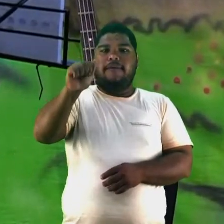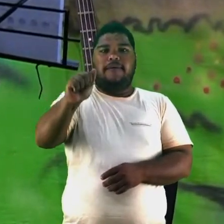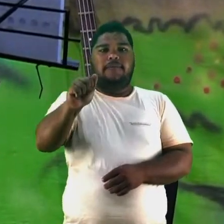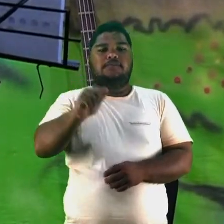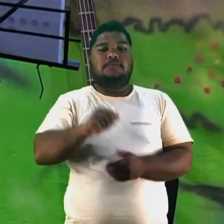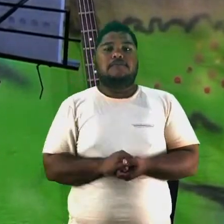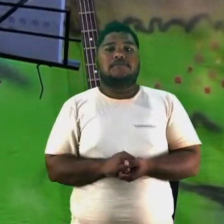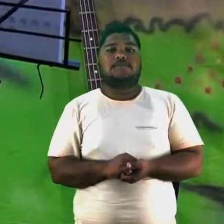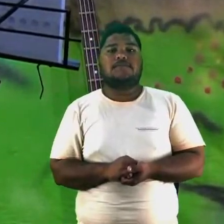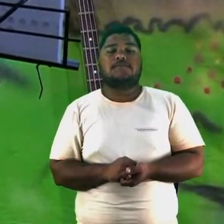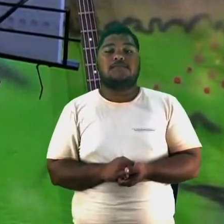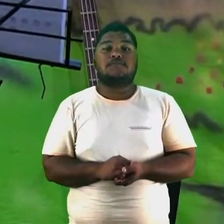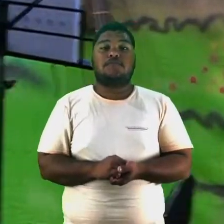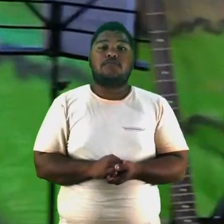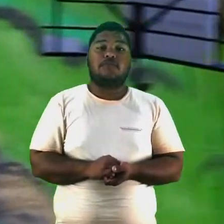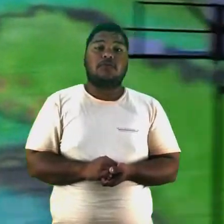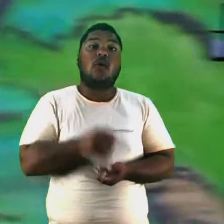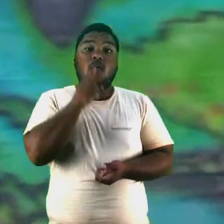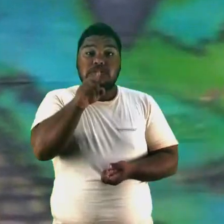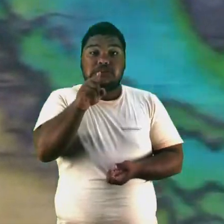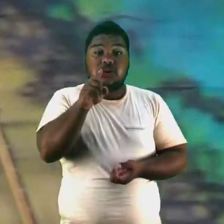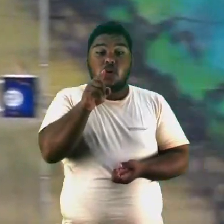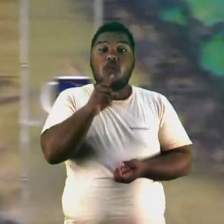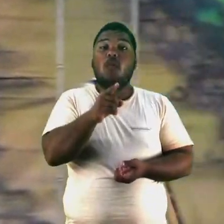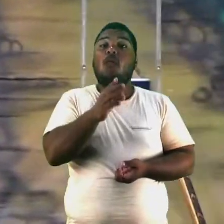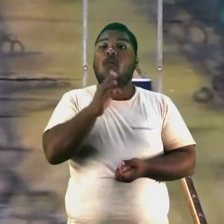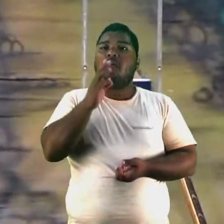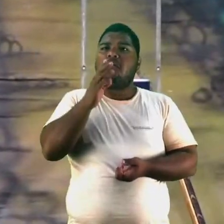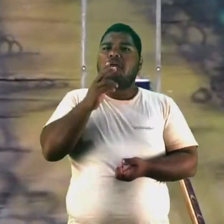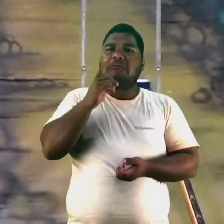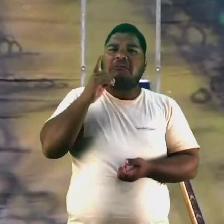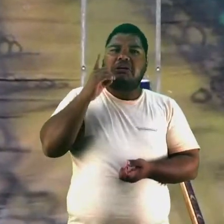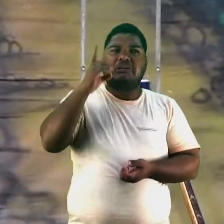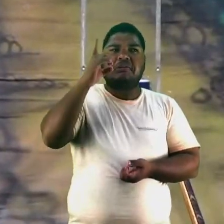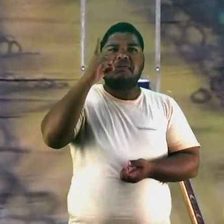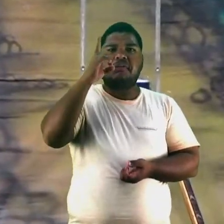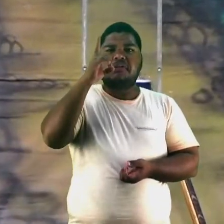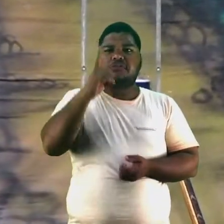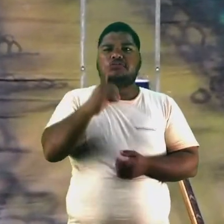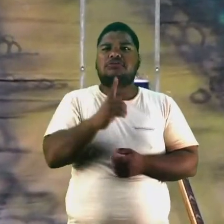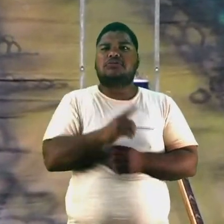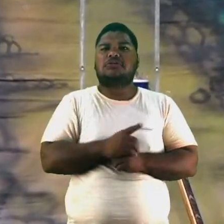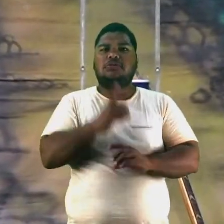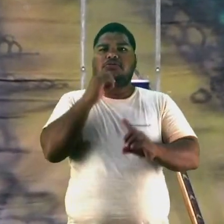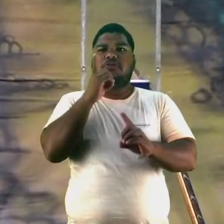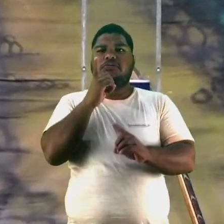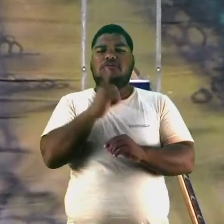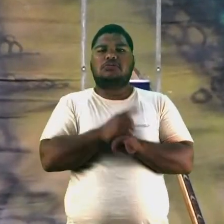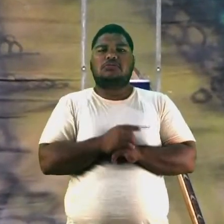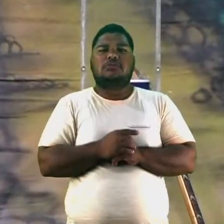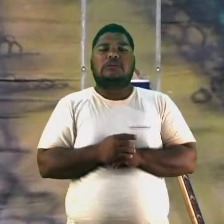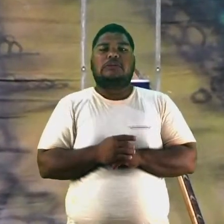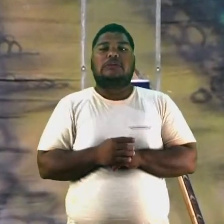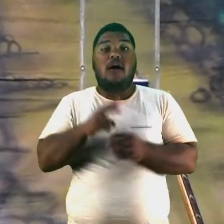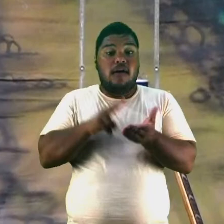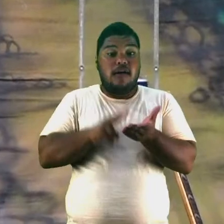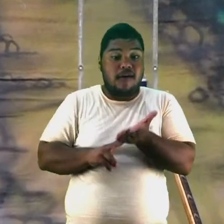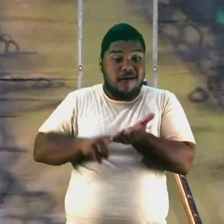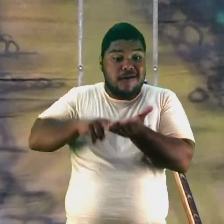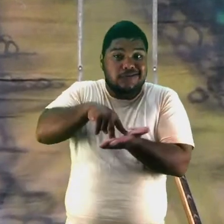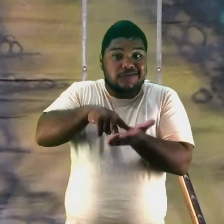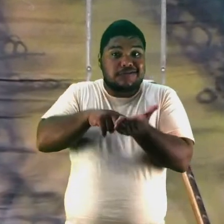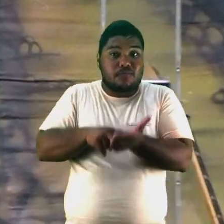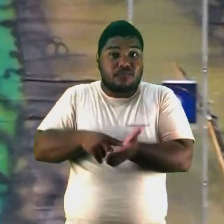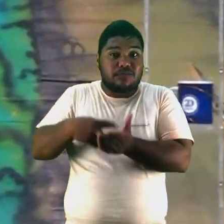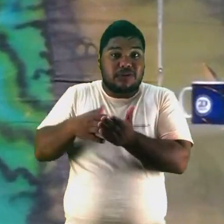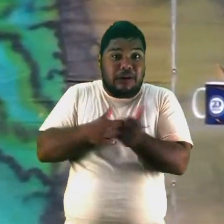E quando você olha lá em Deuteronômio, ensina a criança pelo caminho, ao sentar, ao levantar, e ele seguiu